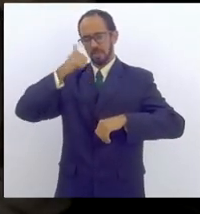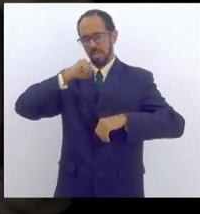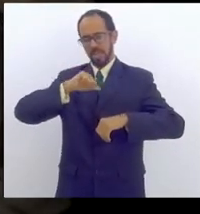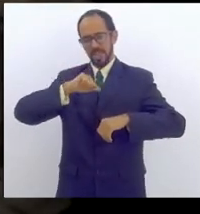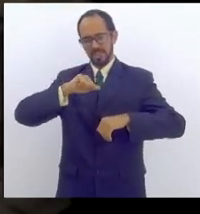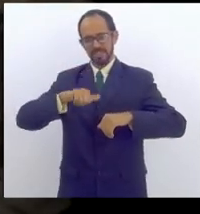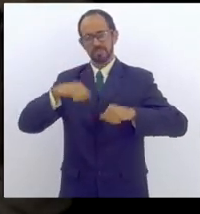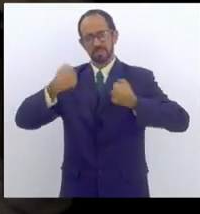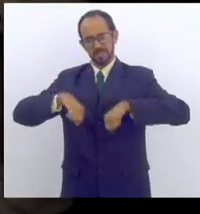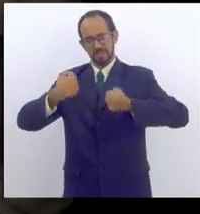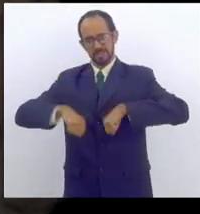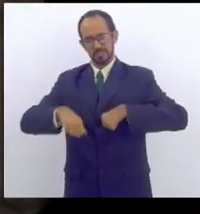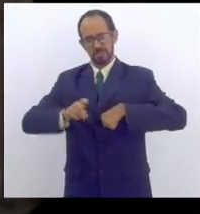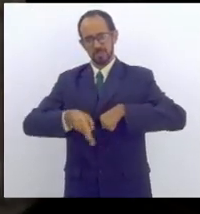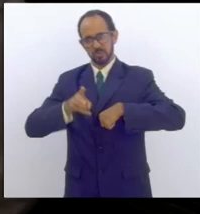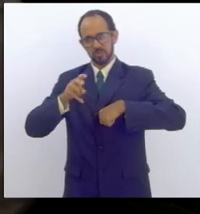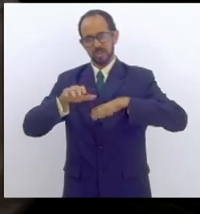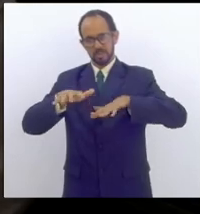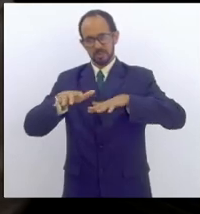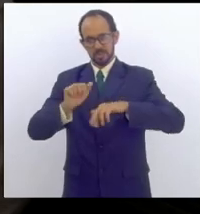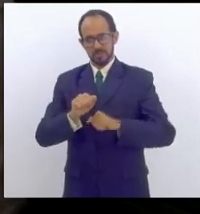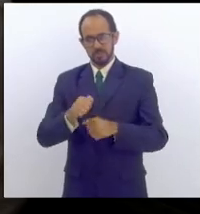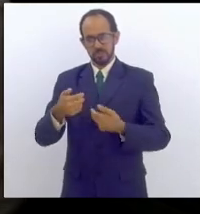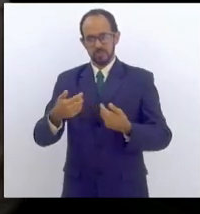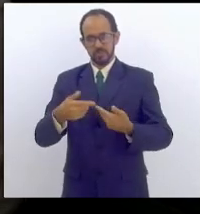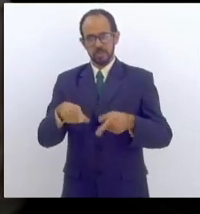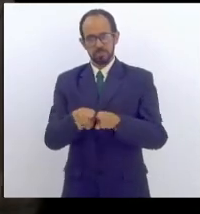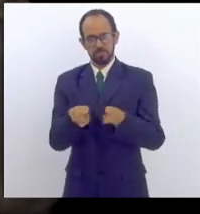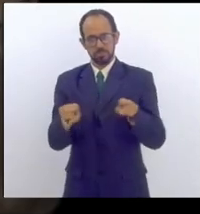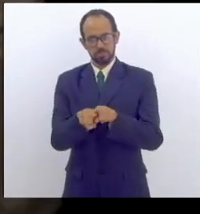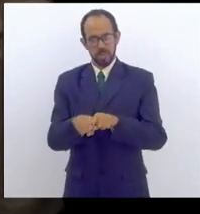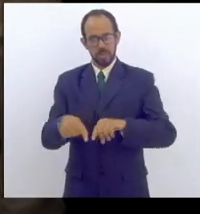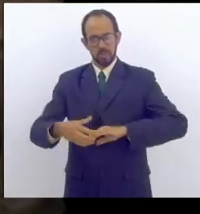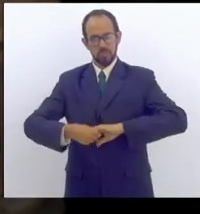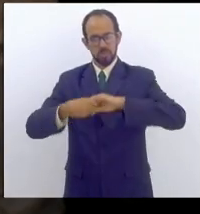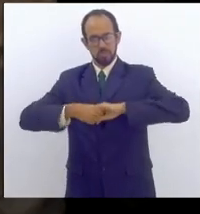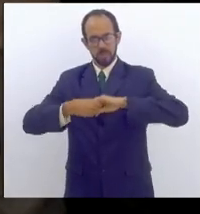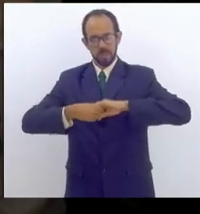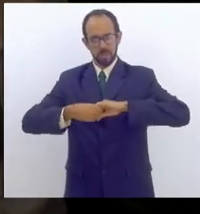assim seja. Cumprimento também os colegas, deputados e